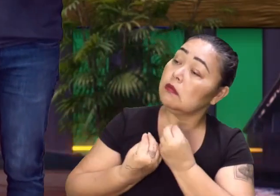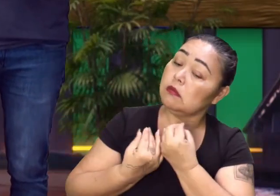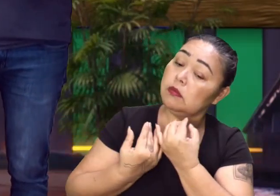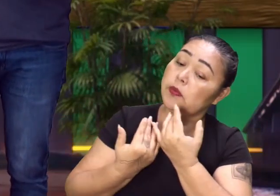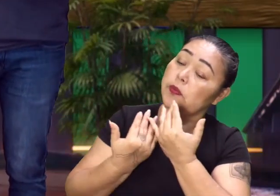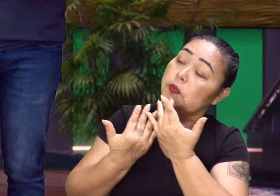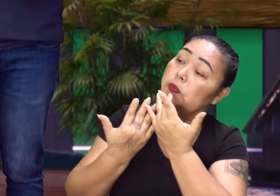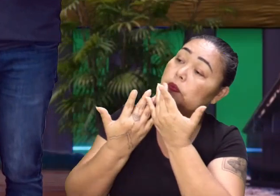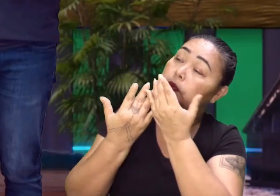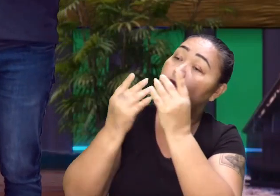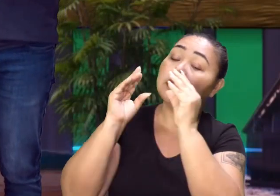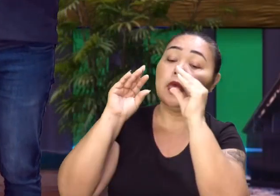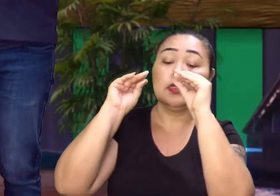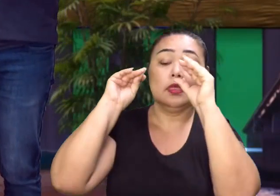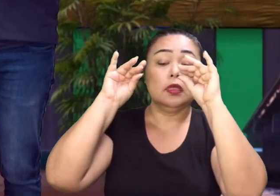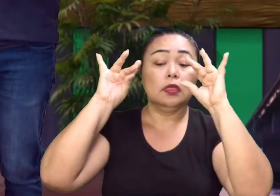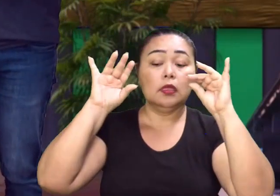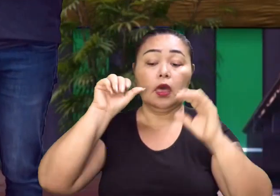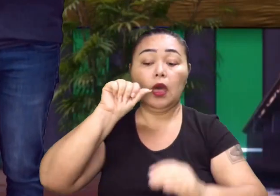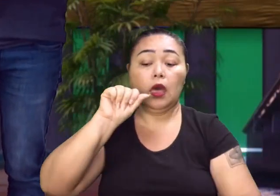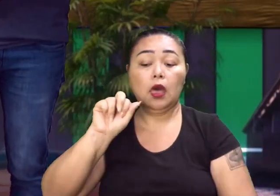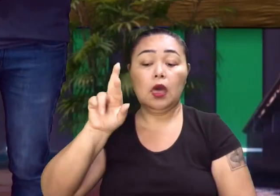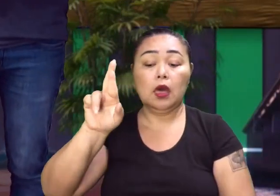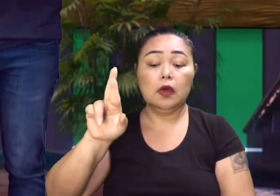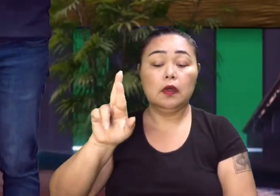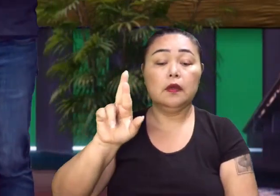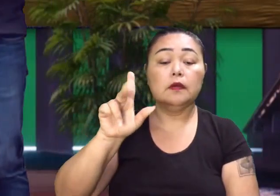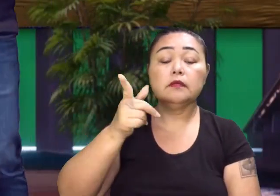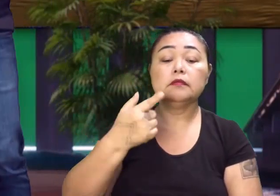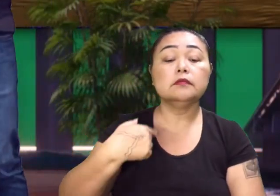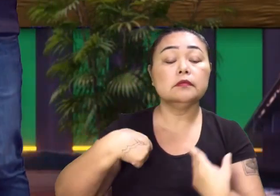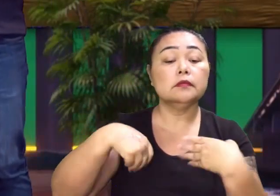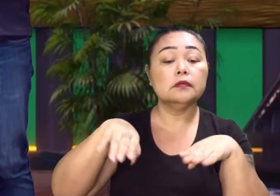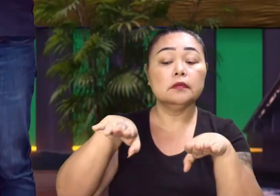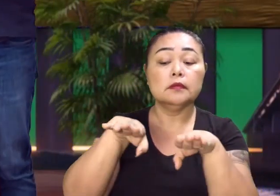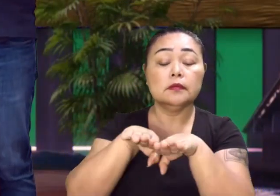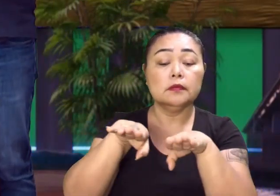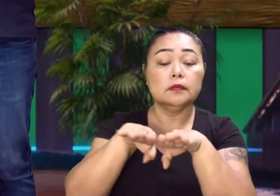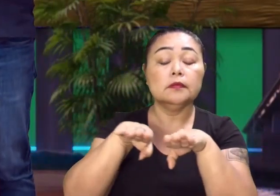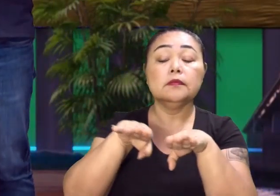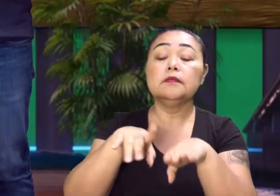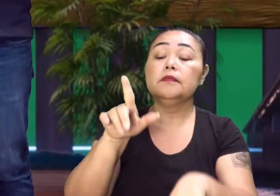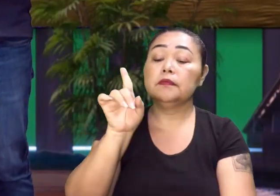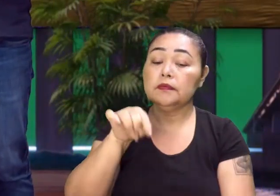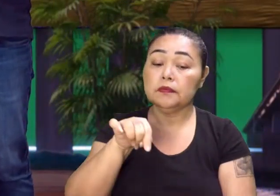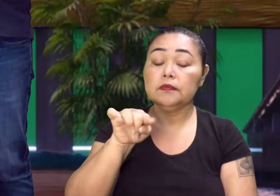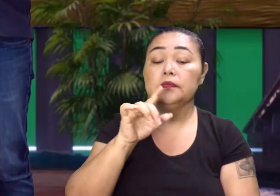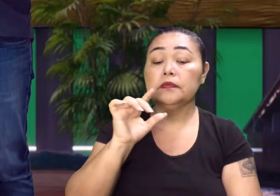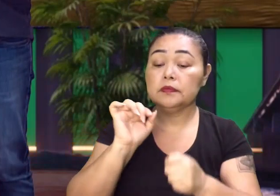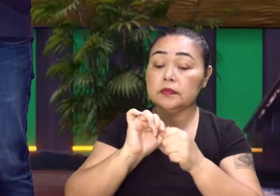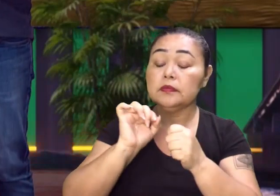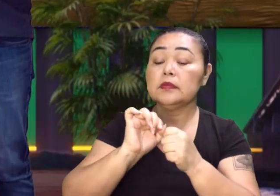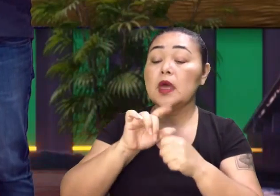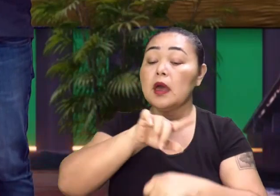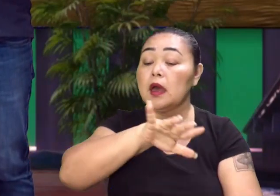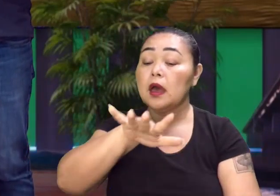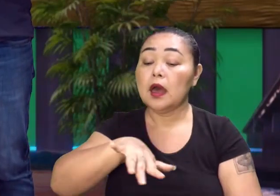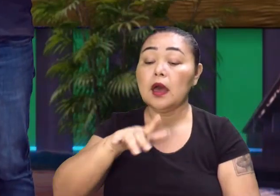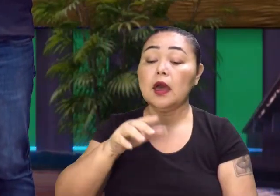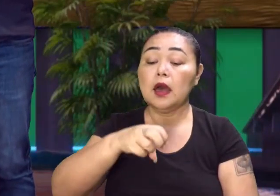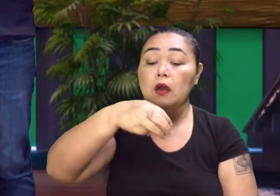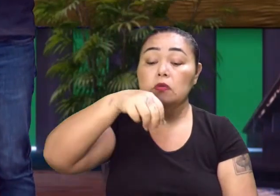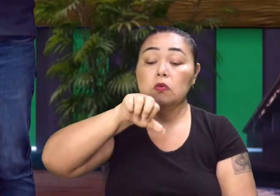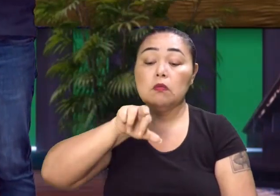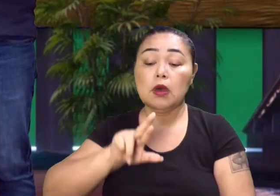concentração de umidade na atmosfera, né, professor? E também a água do mar, né? Exatamente. Também está em constante evaporação. Muito boa